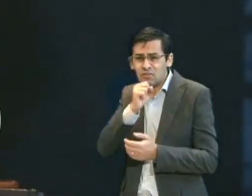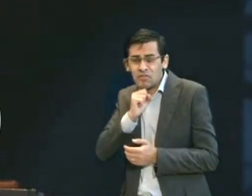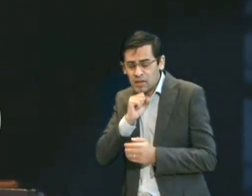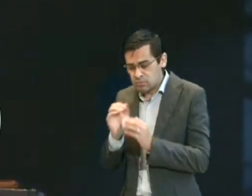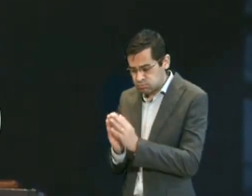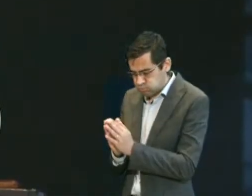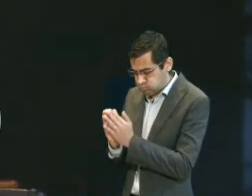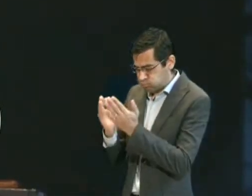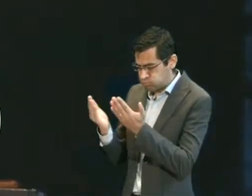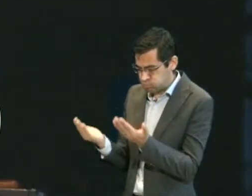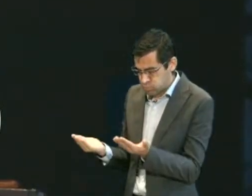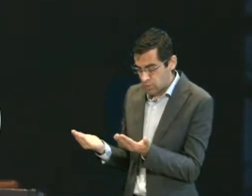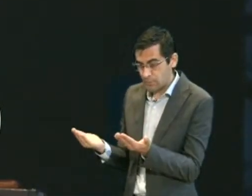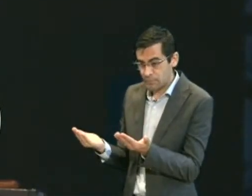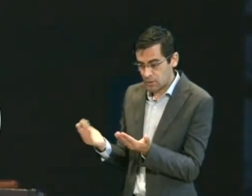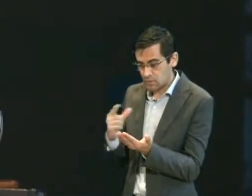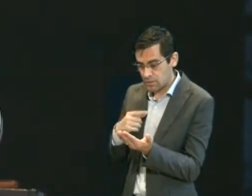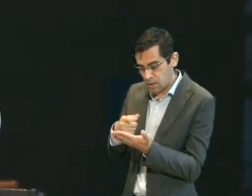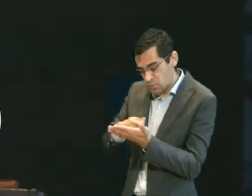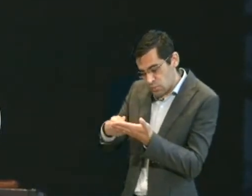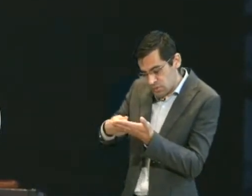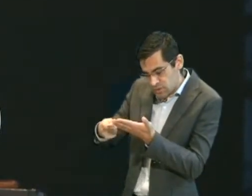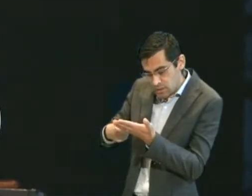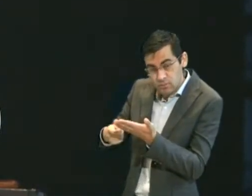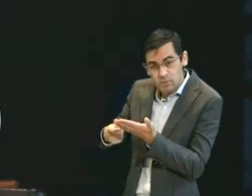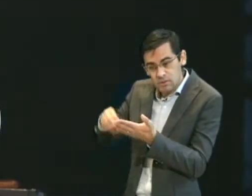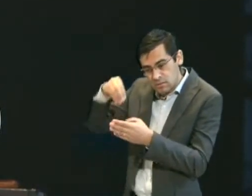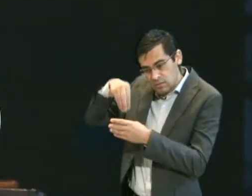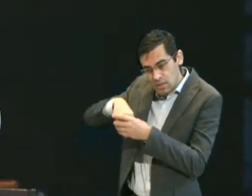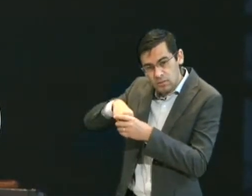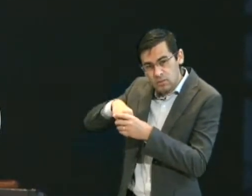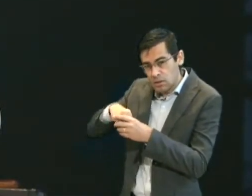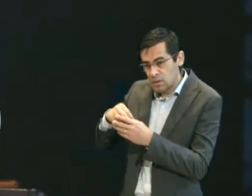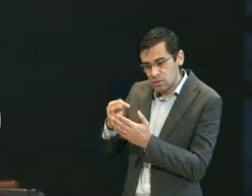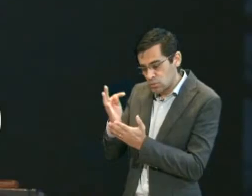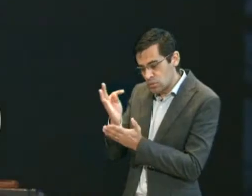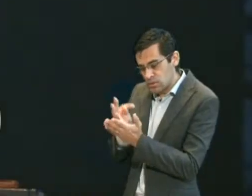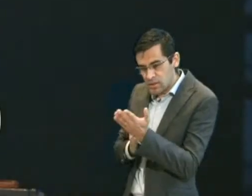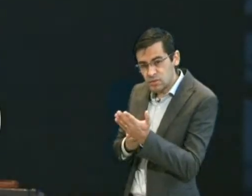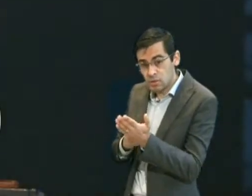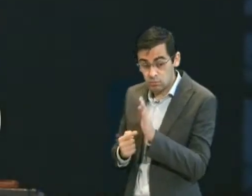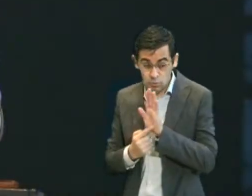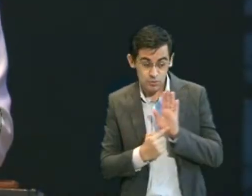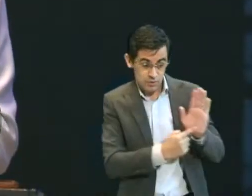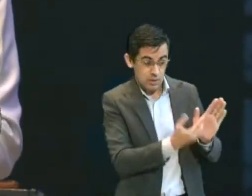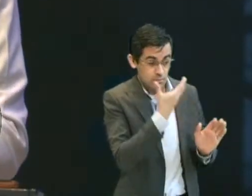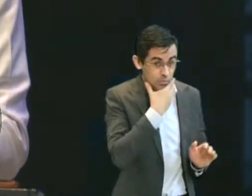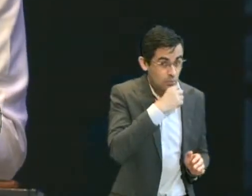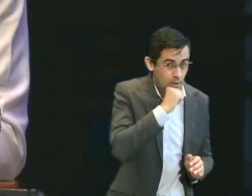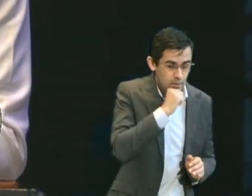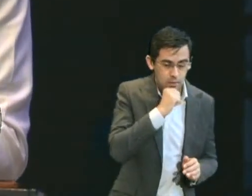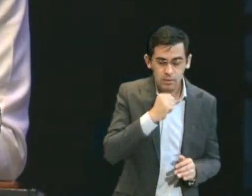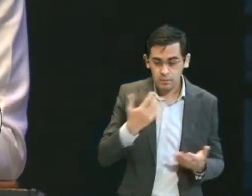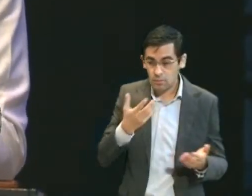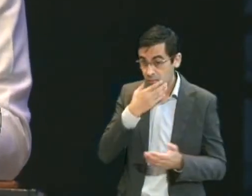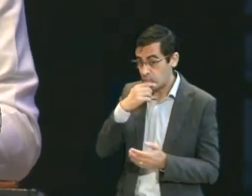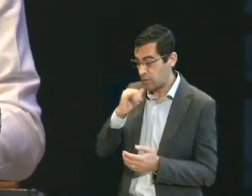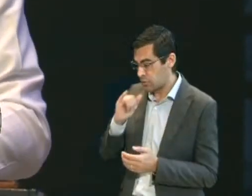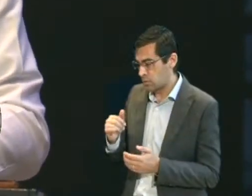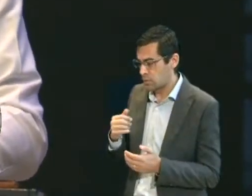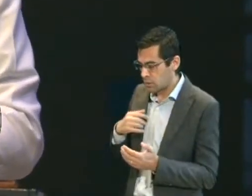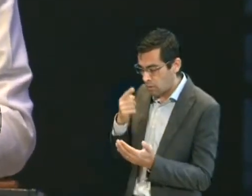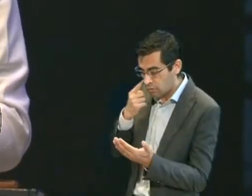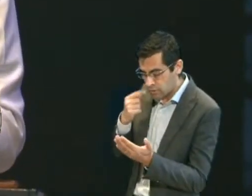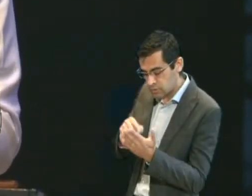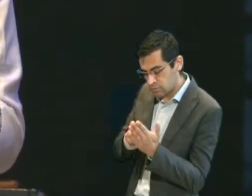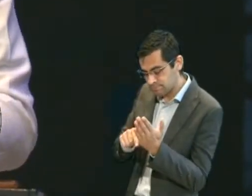eu abri e tinha escrito assim do lado de caneta, no texto que eu estava mostrando para ele. E ele falou assim: filho, está vendo aqui